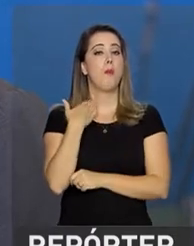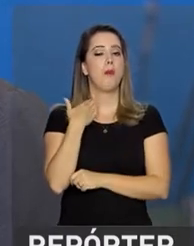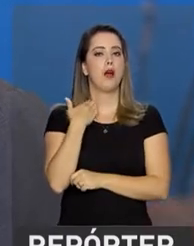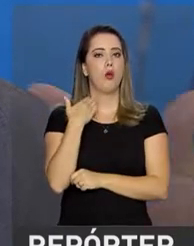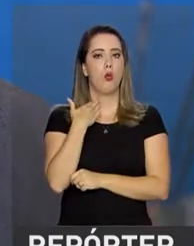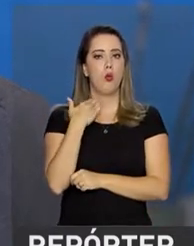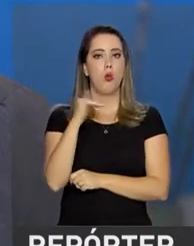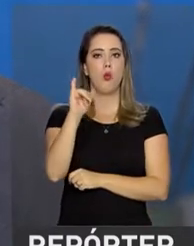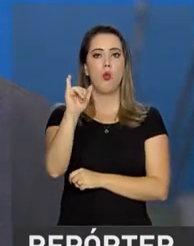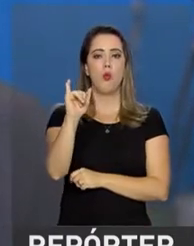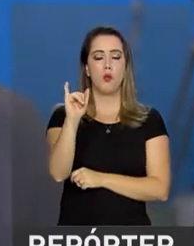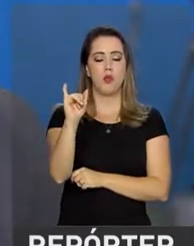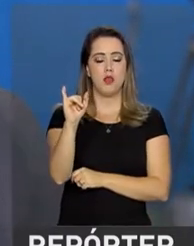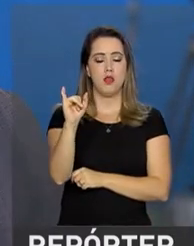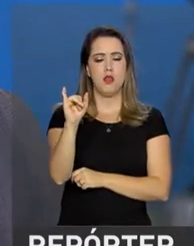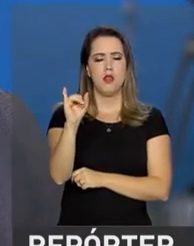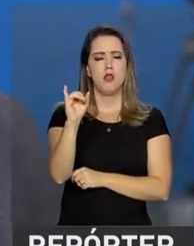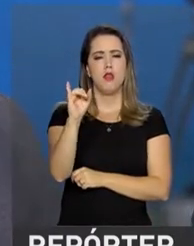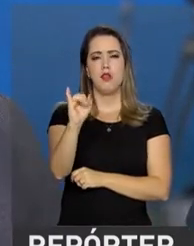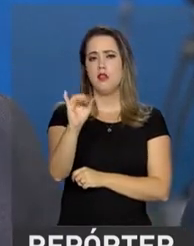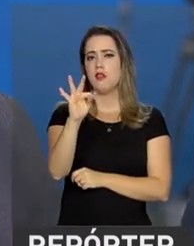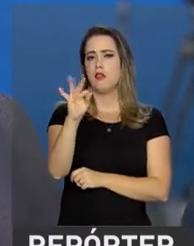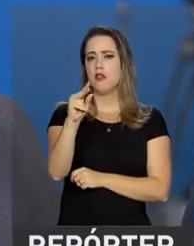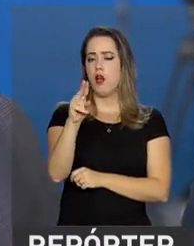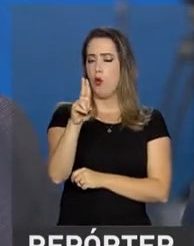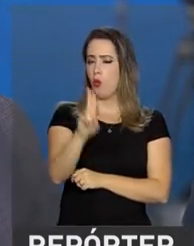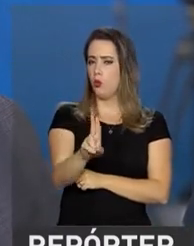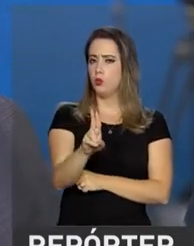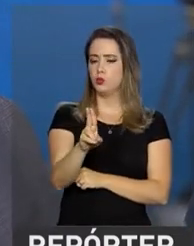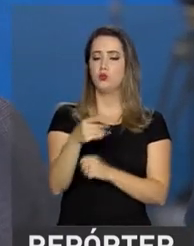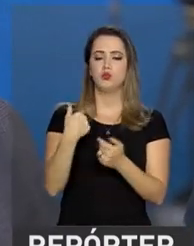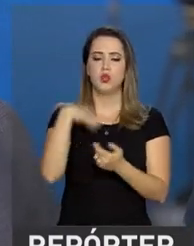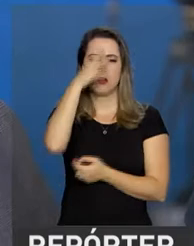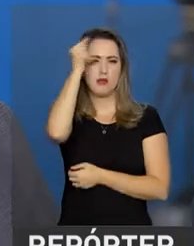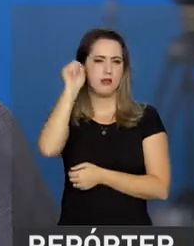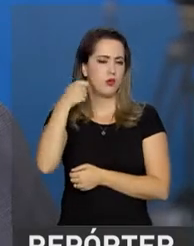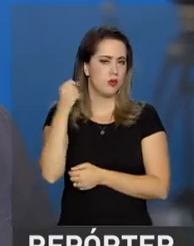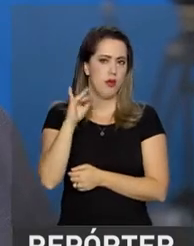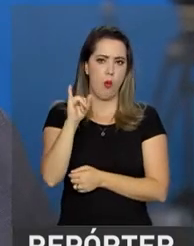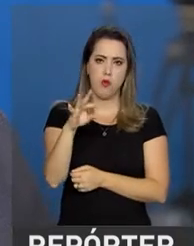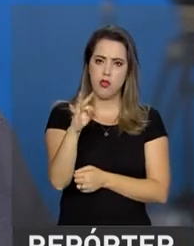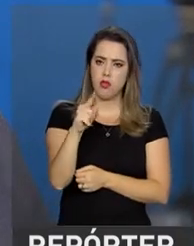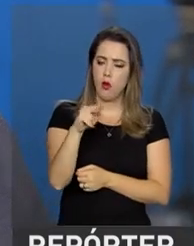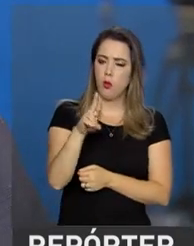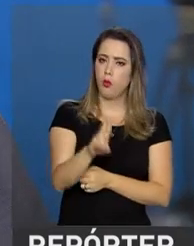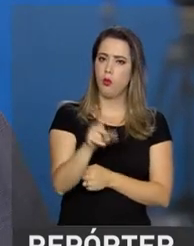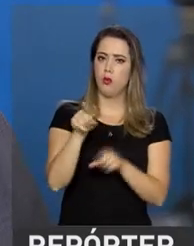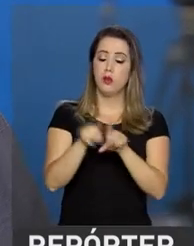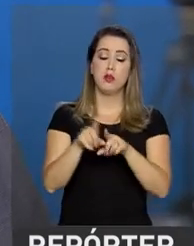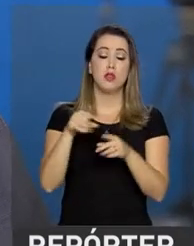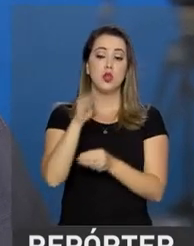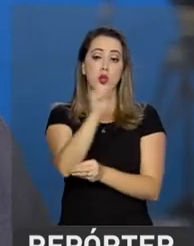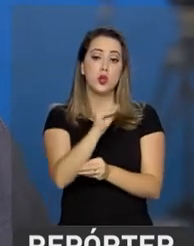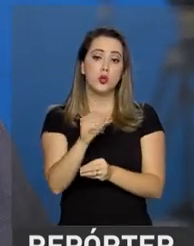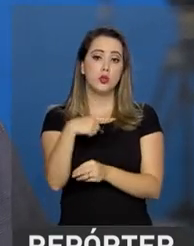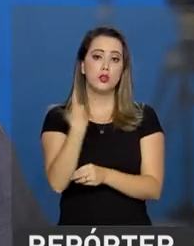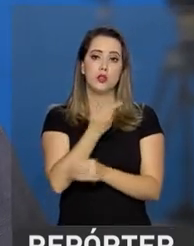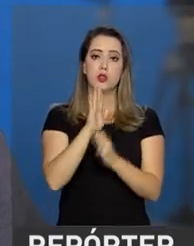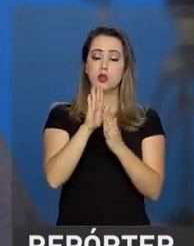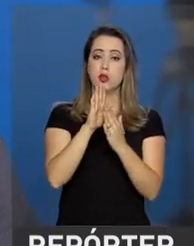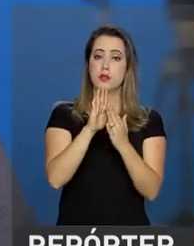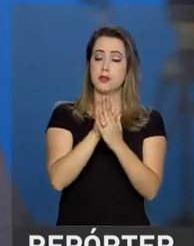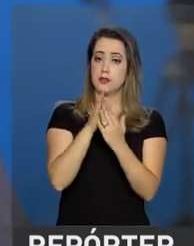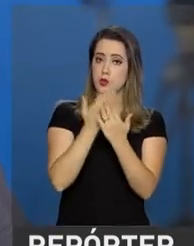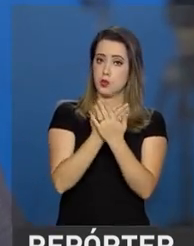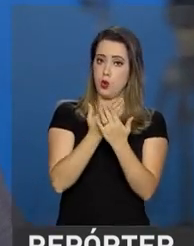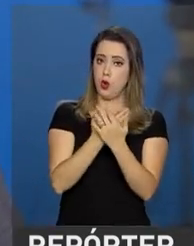programa Jovens de Futuro, cuidando das nossas escolas de tempo parcial, mas